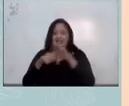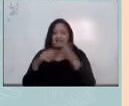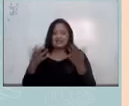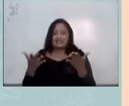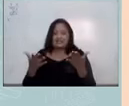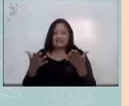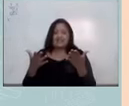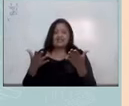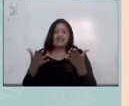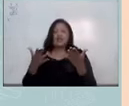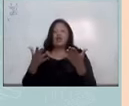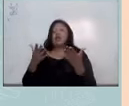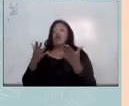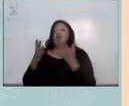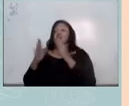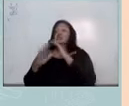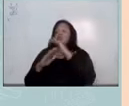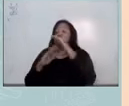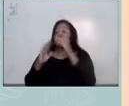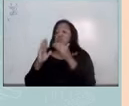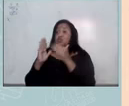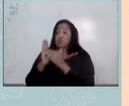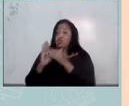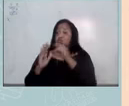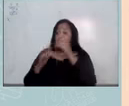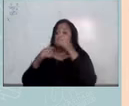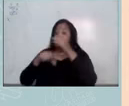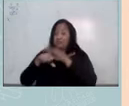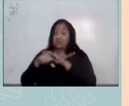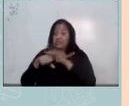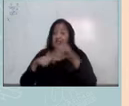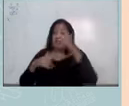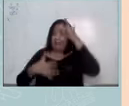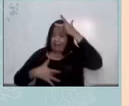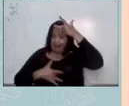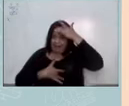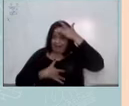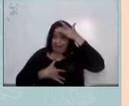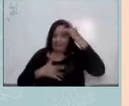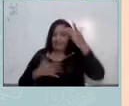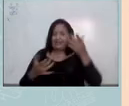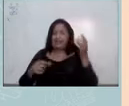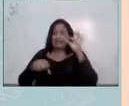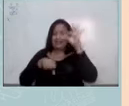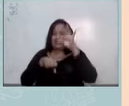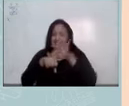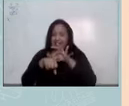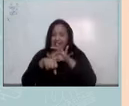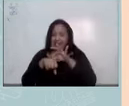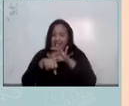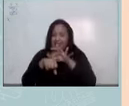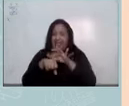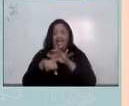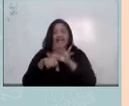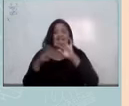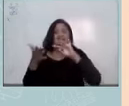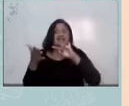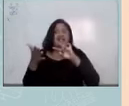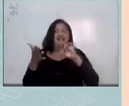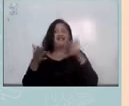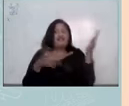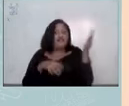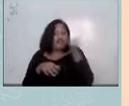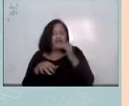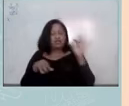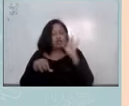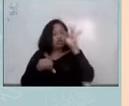como a filariose, a malária, a dengue e a filariose estão relacionadas a mosquitos vetores, né? A gente vai falar um pouquinho mais sobre elas